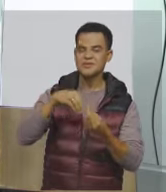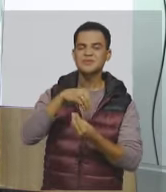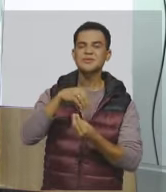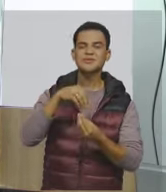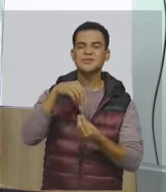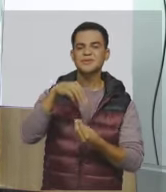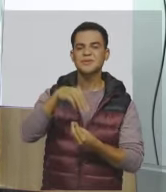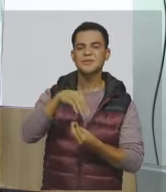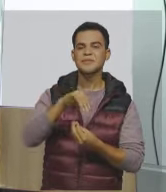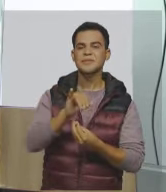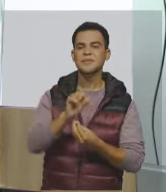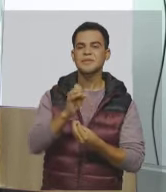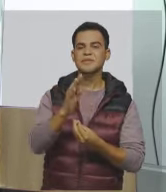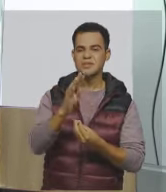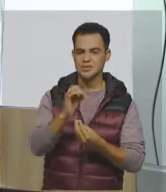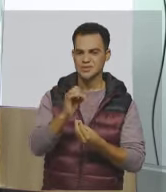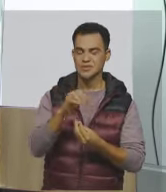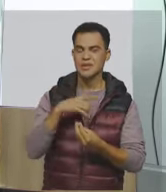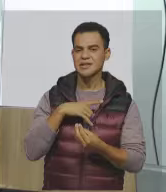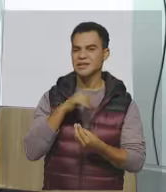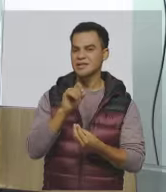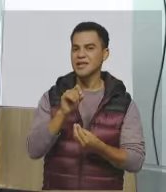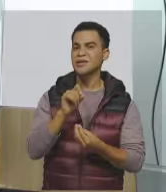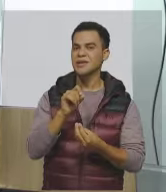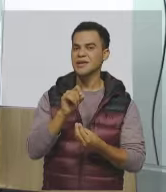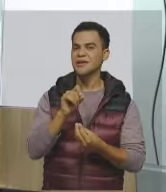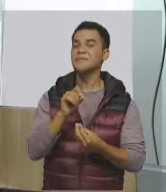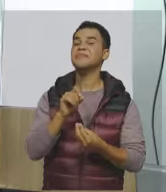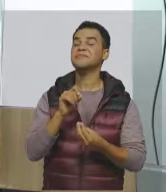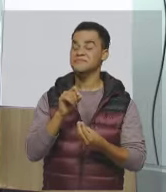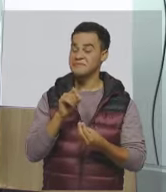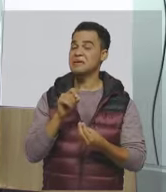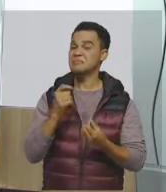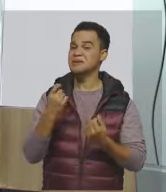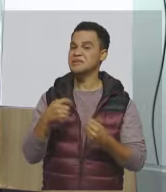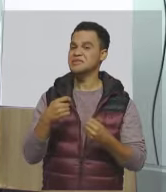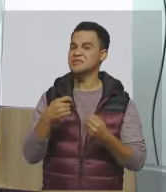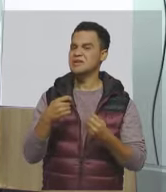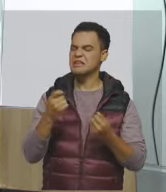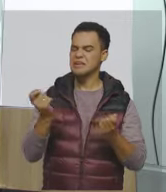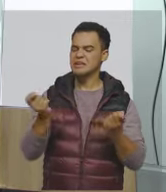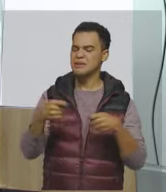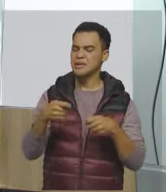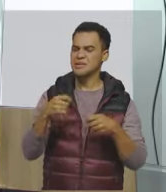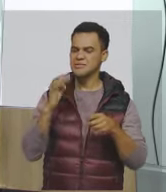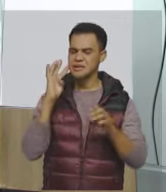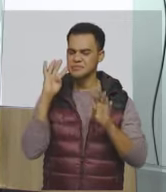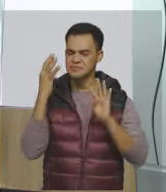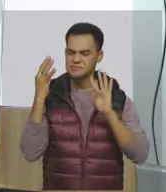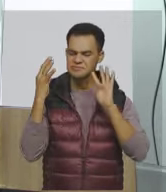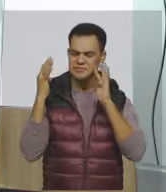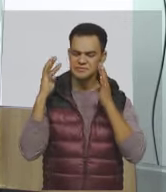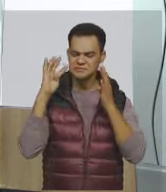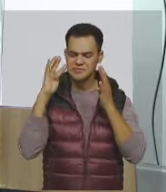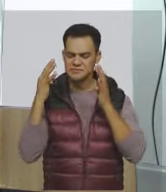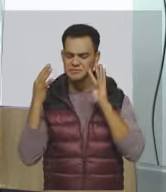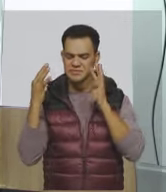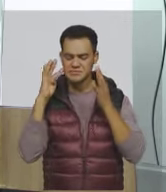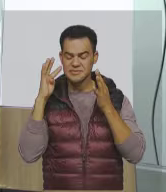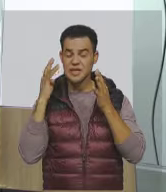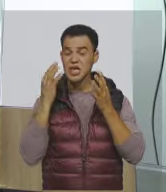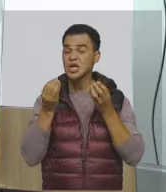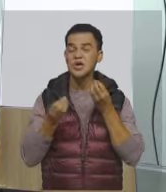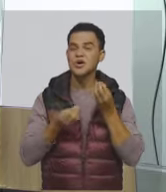que trabalhar o que eu gosto de chamar de arte de resolver circuitos elétricos. E aí é o negócio que a gente vai aprendendo com